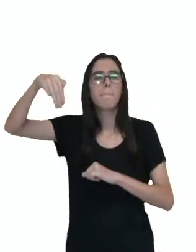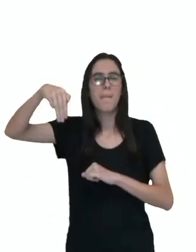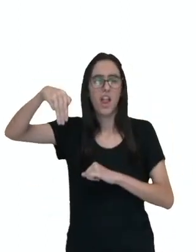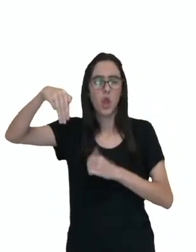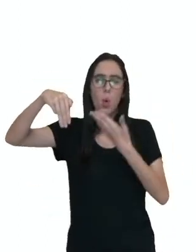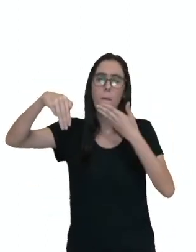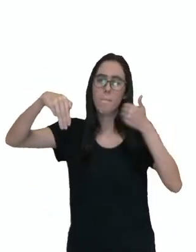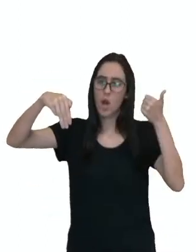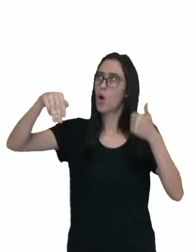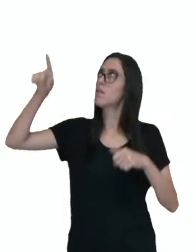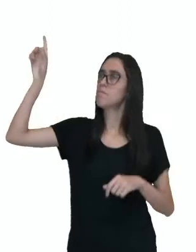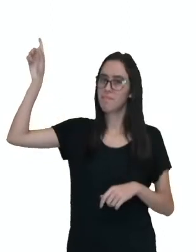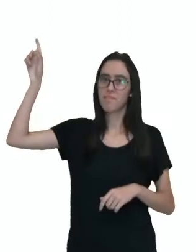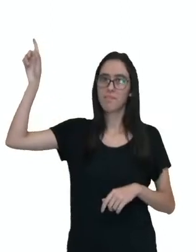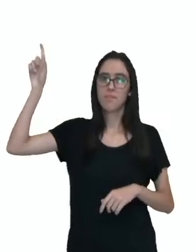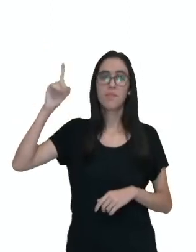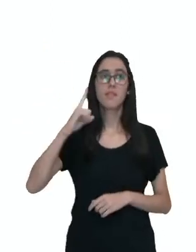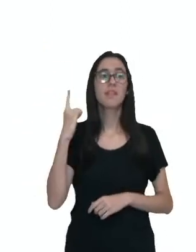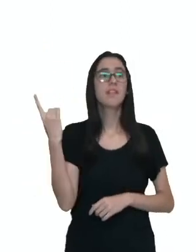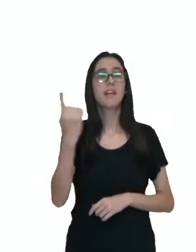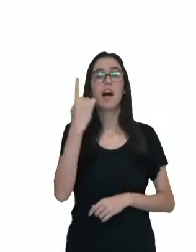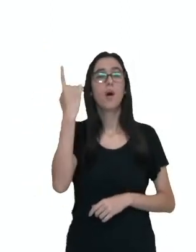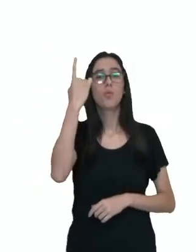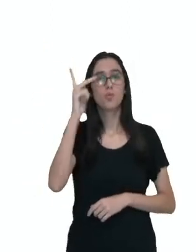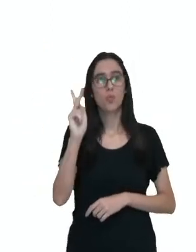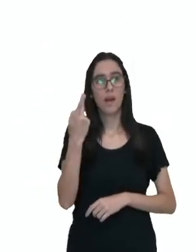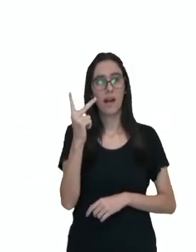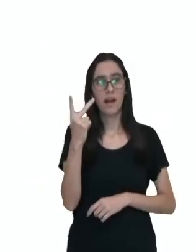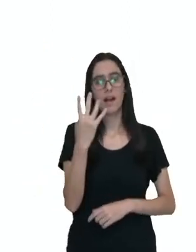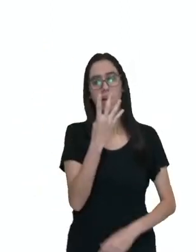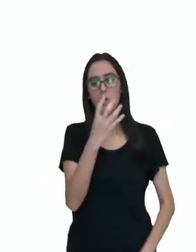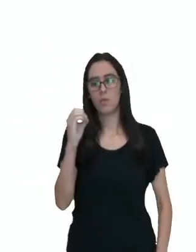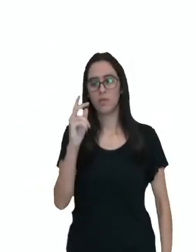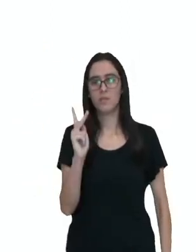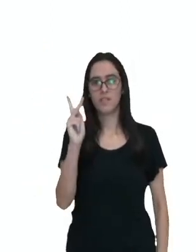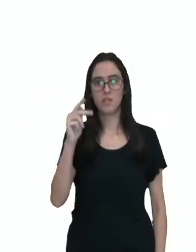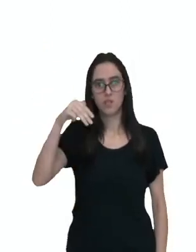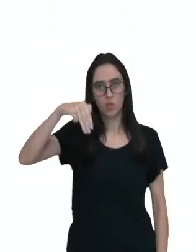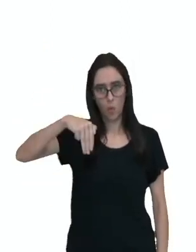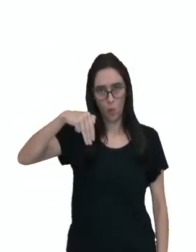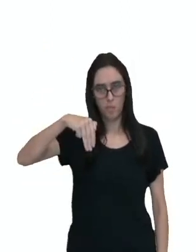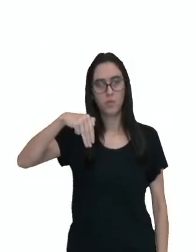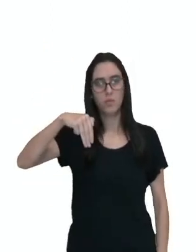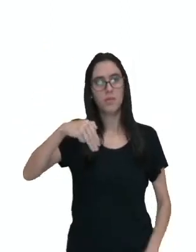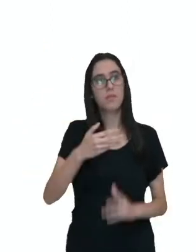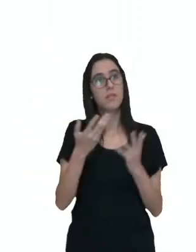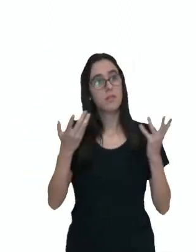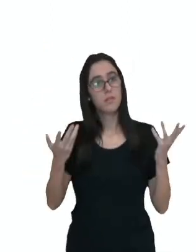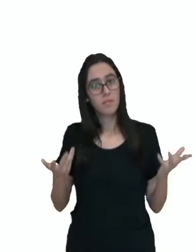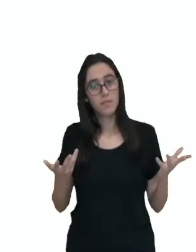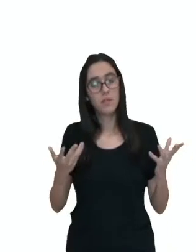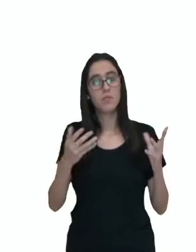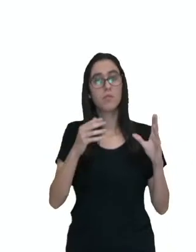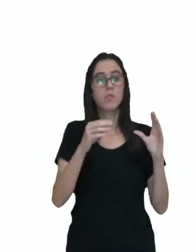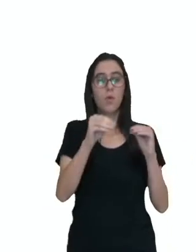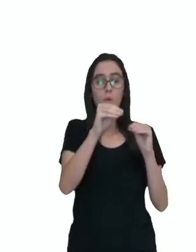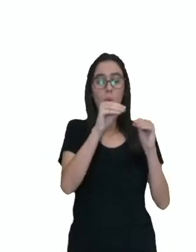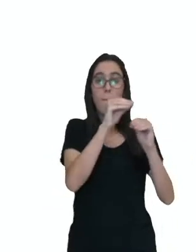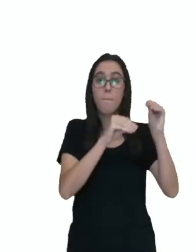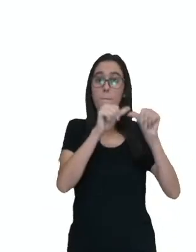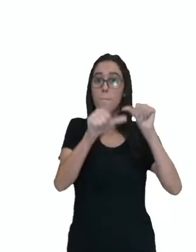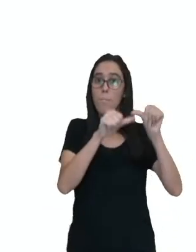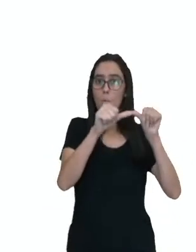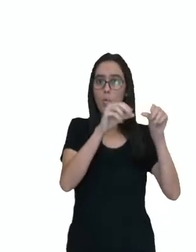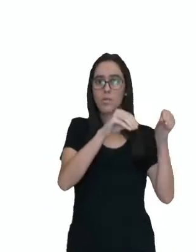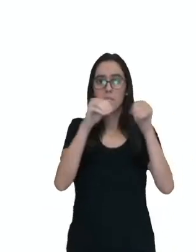5. A altura que eu vou subir ali é 400 km. Então, eu teria, por exemplo, aqui, uma conversão para metro de 4 vezes